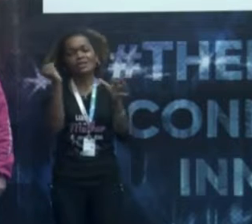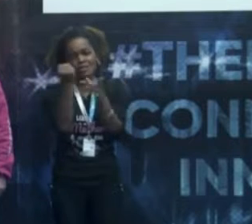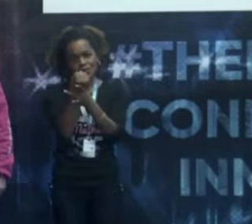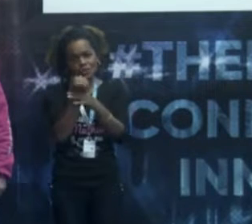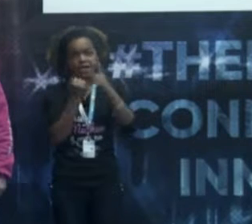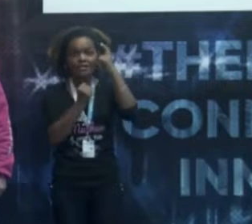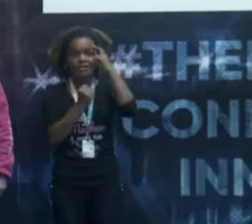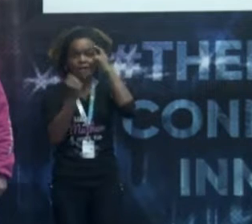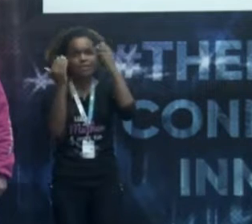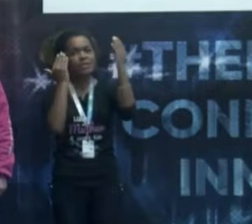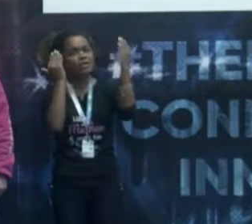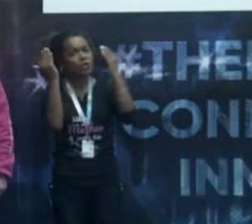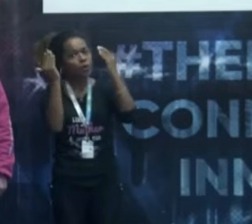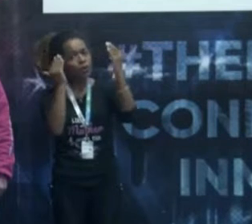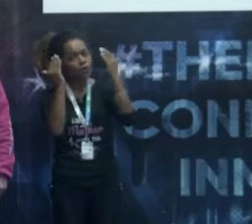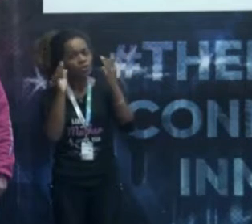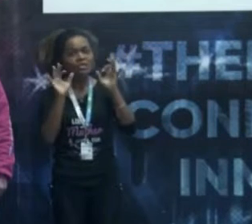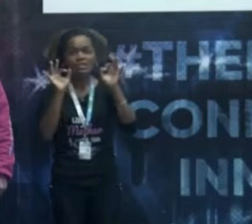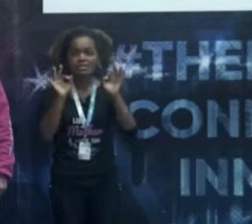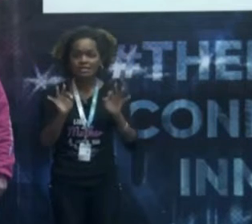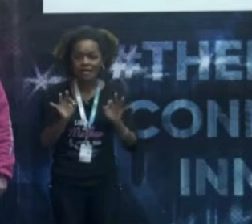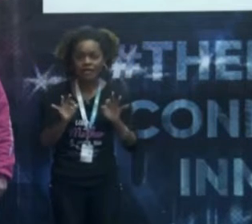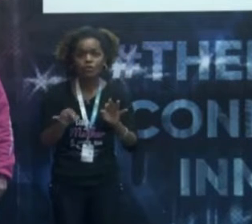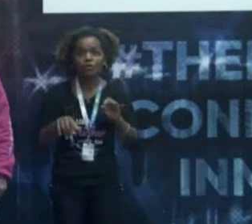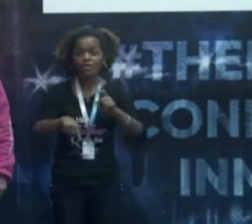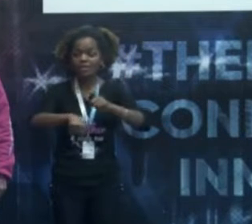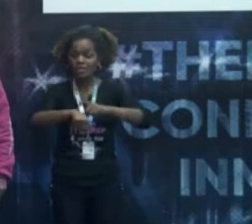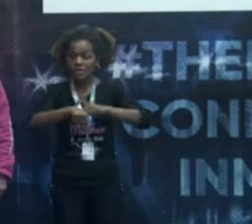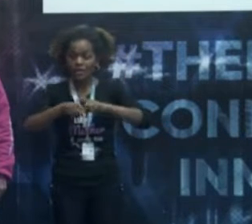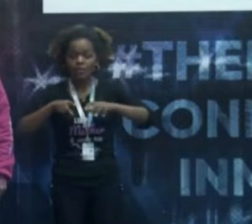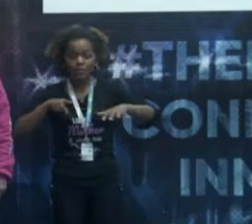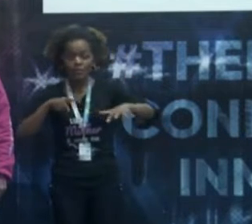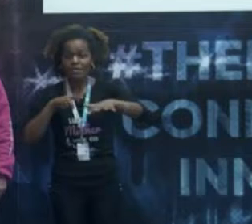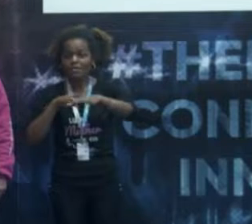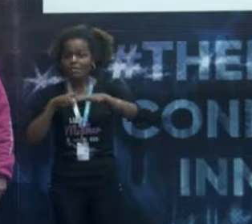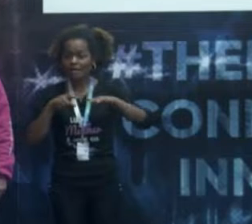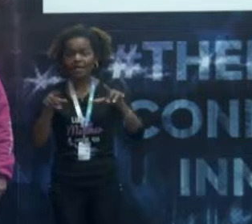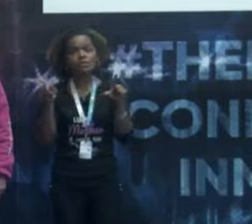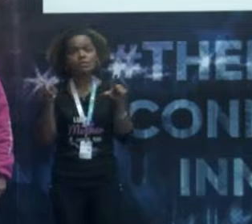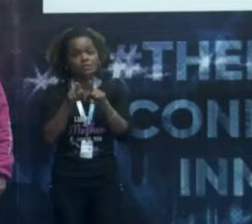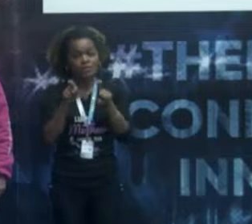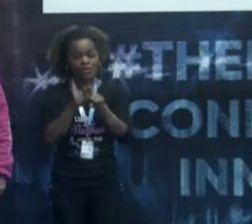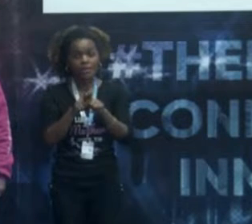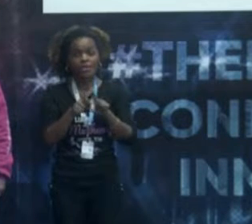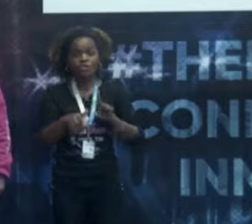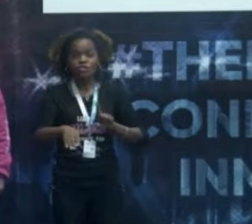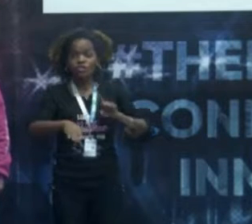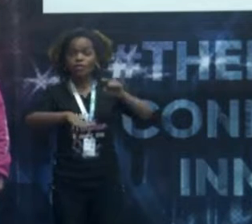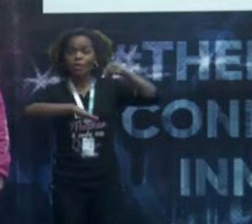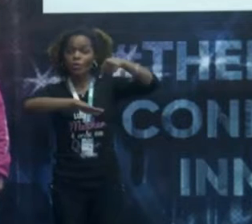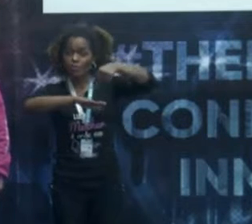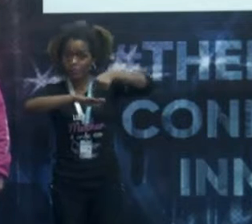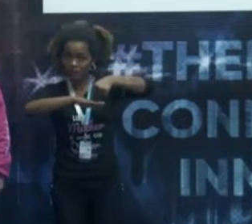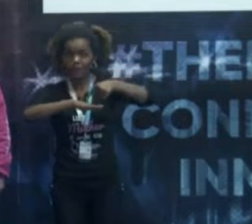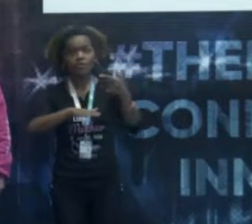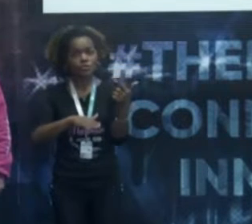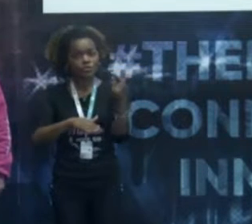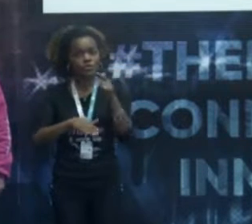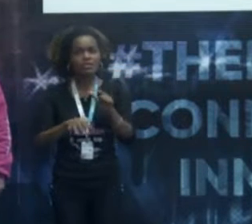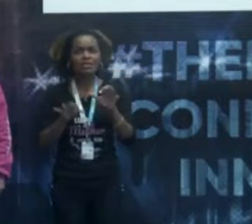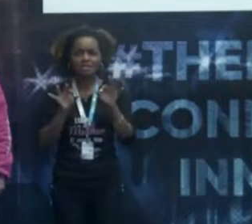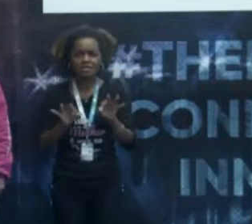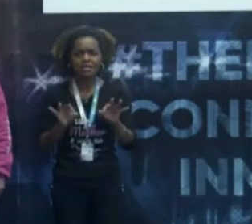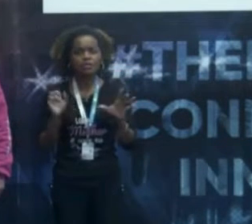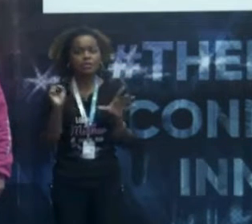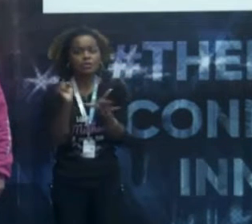de a gente garantir que dentro dos espaços que a gente está habitando, que a gente está ocupando, que a gente esteja de fato com segurança